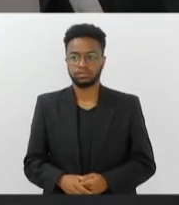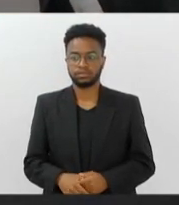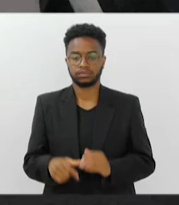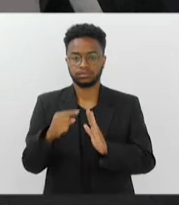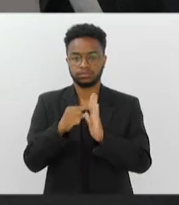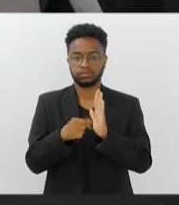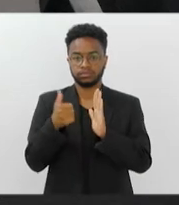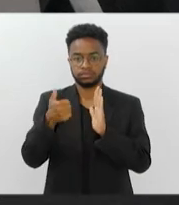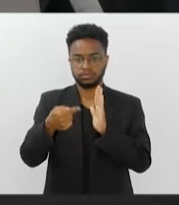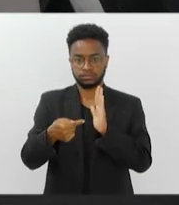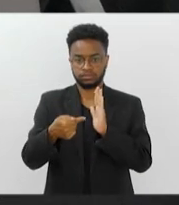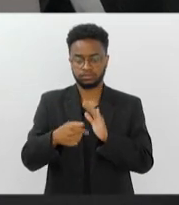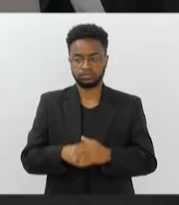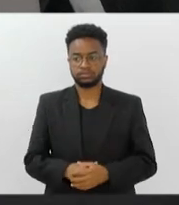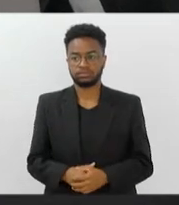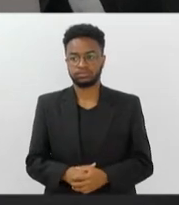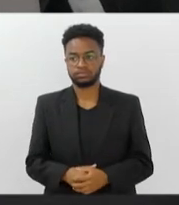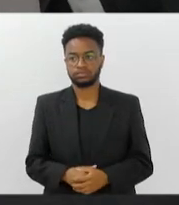17 da pauta